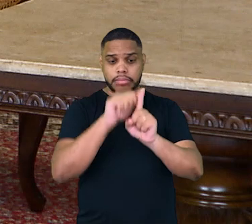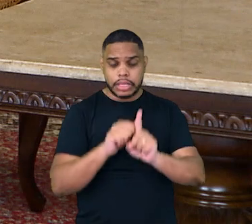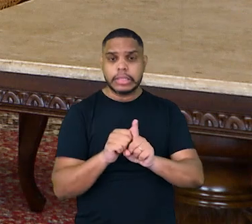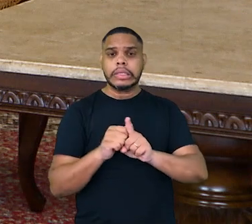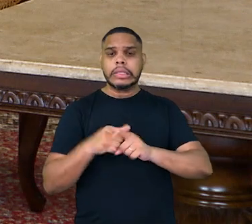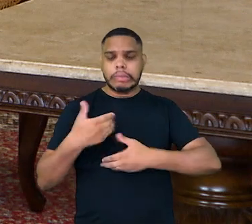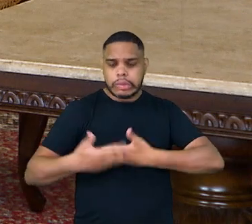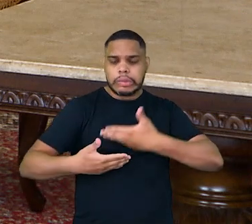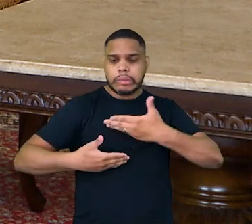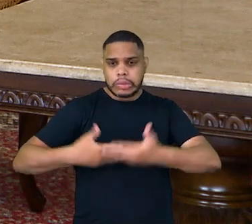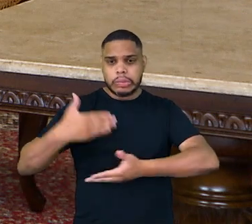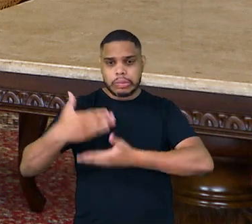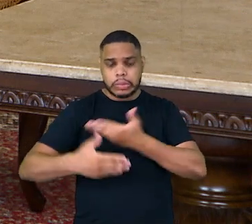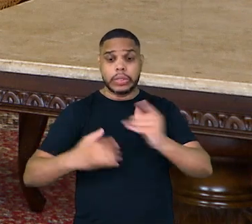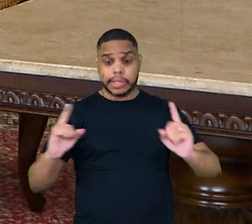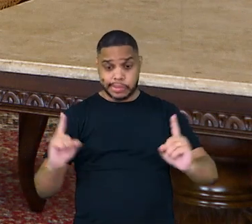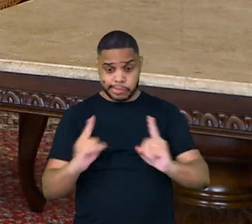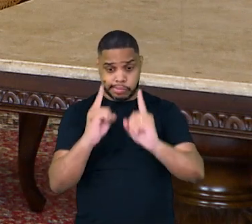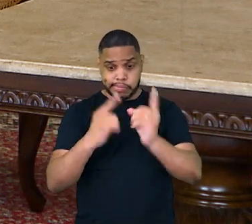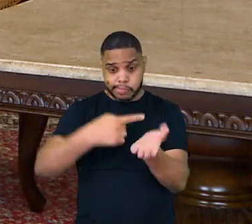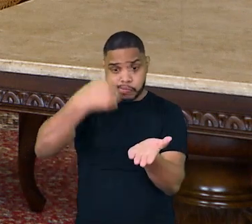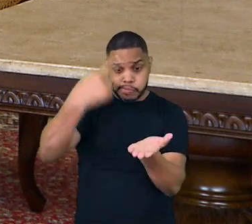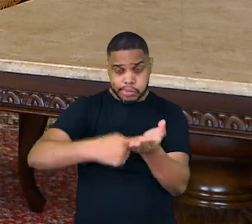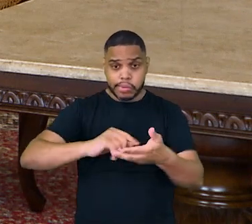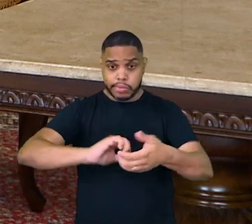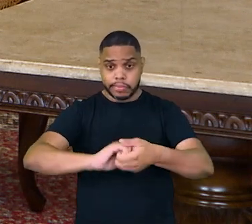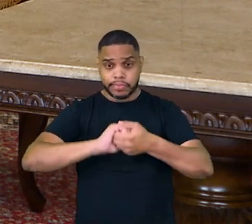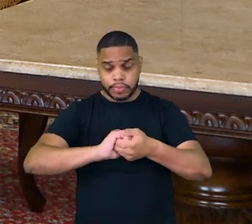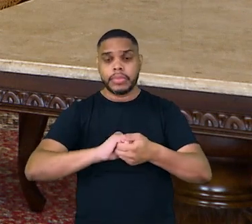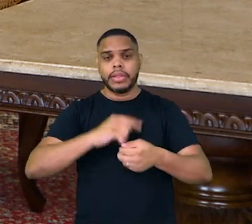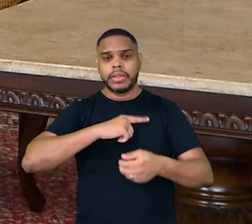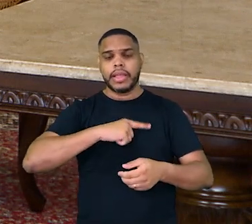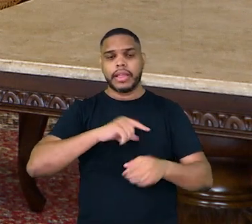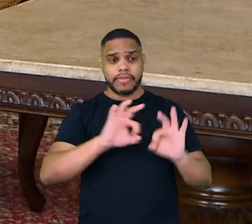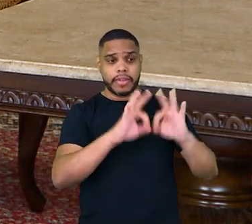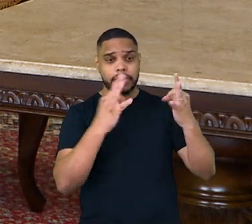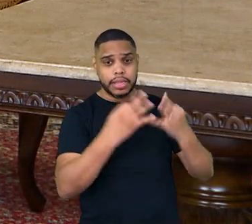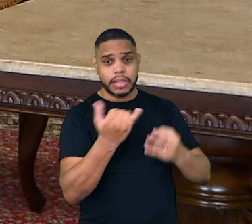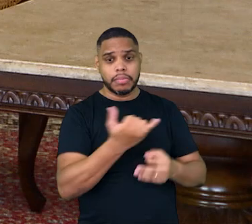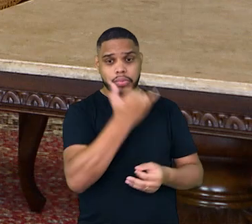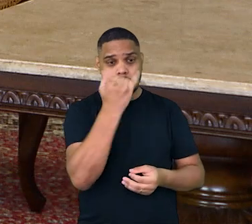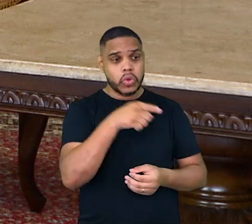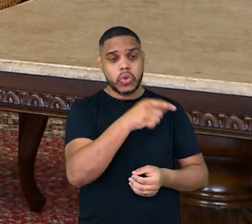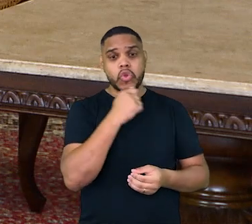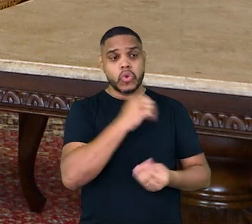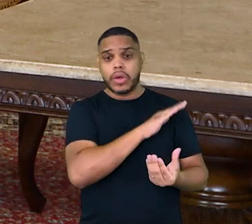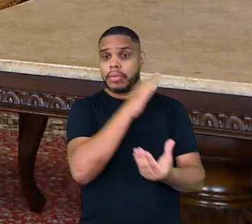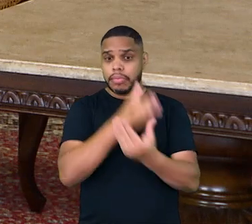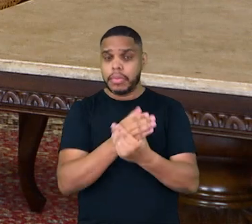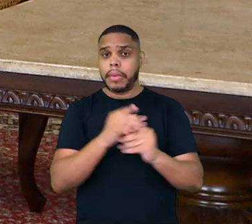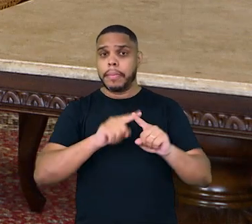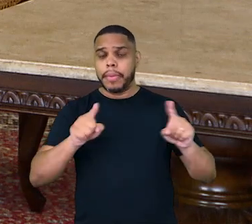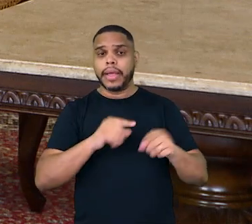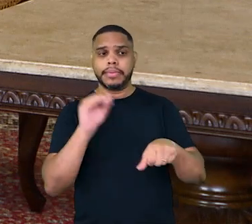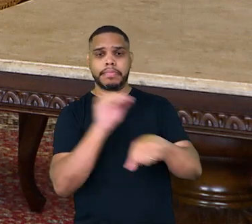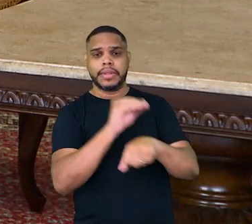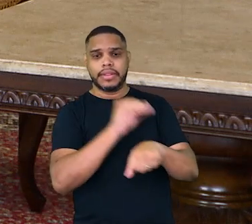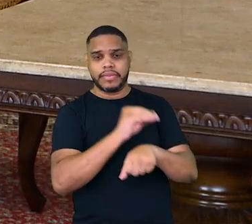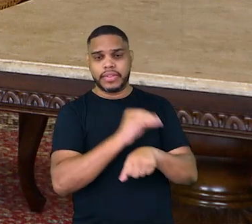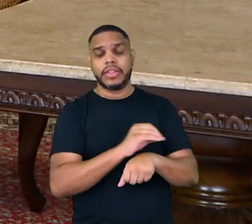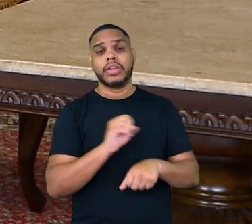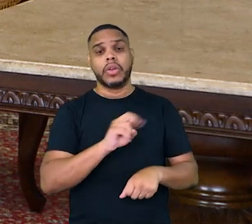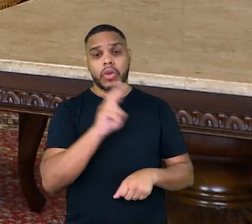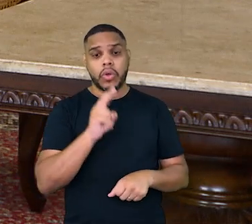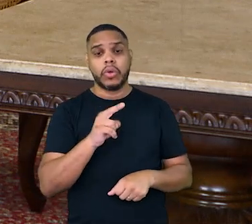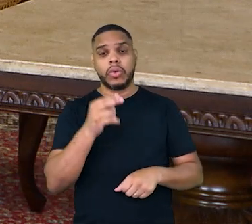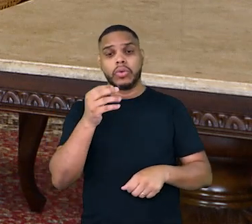meses. O acordo firmado abrange inclusive familiares de vítimas que não entraram com a ação judicial ou tenham